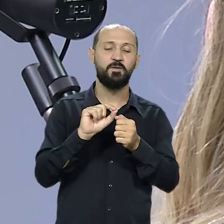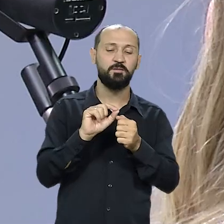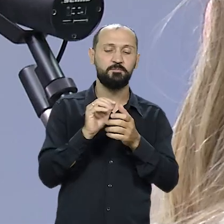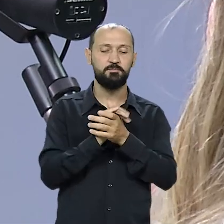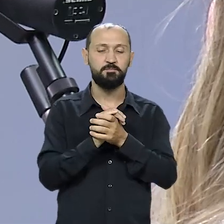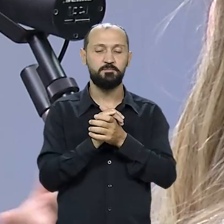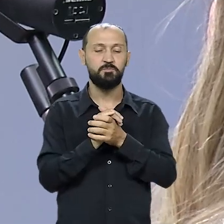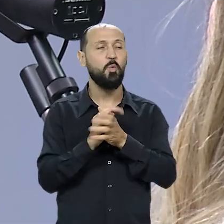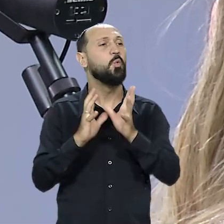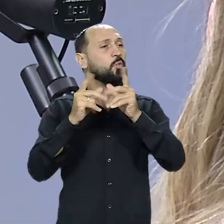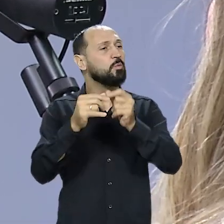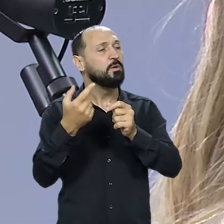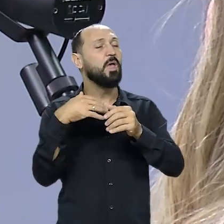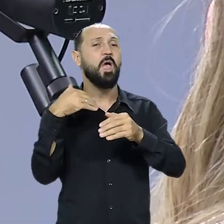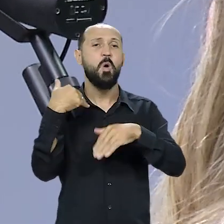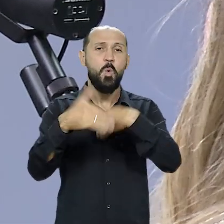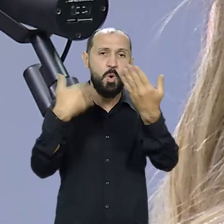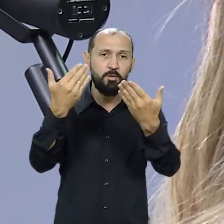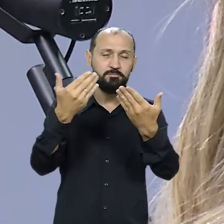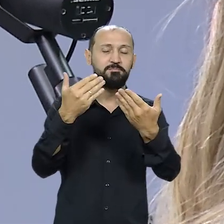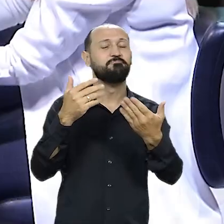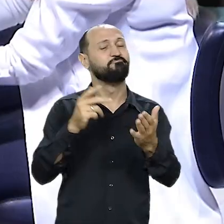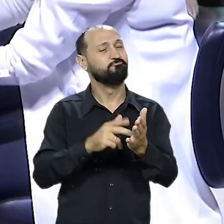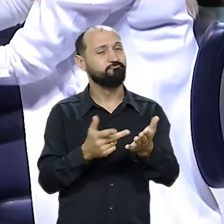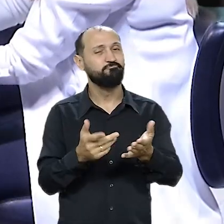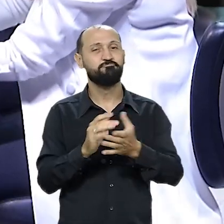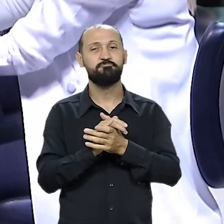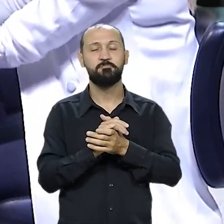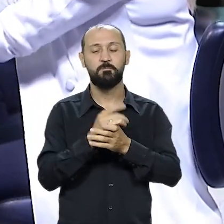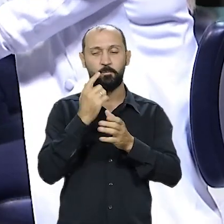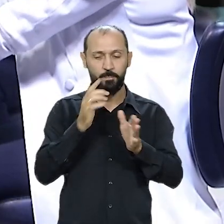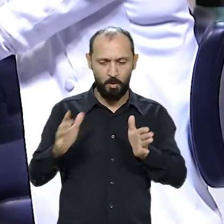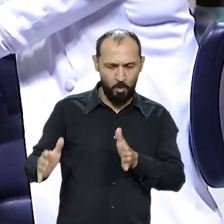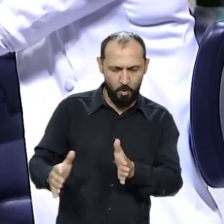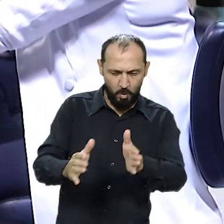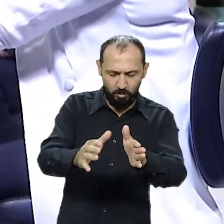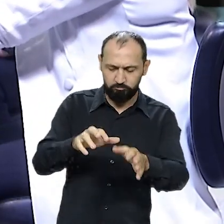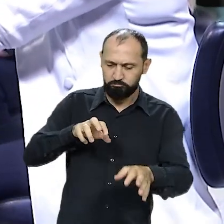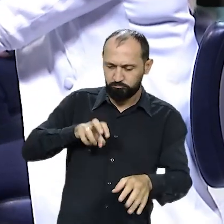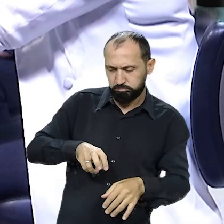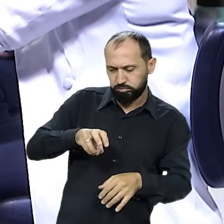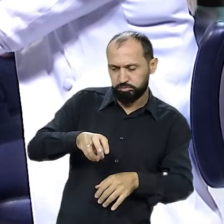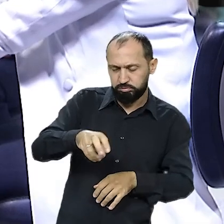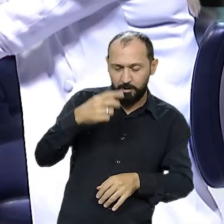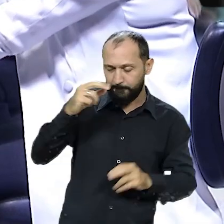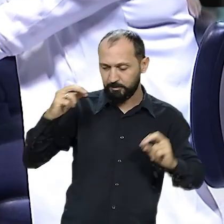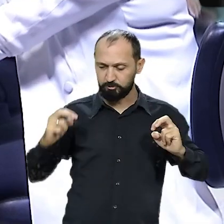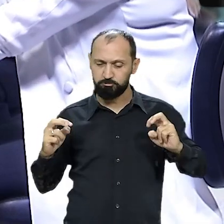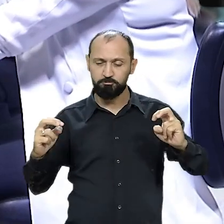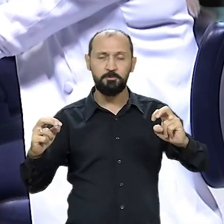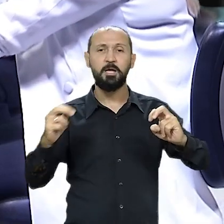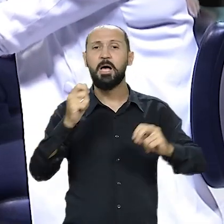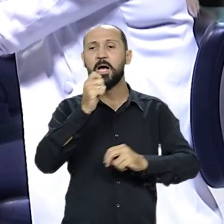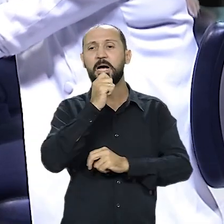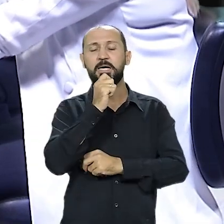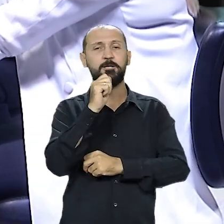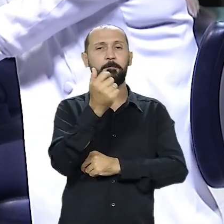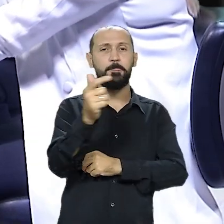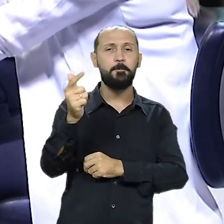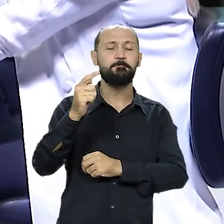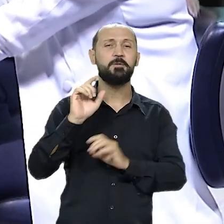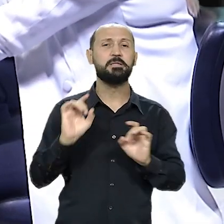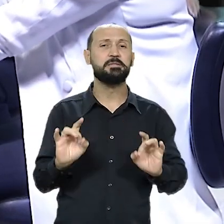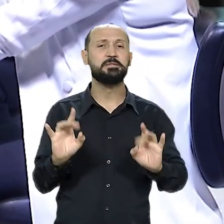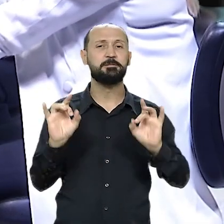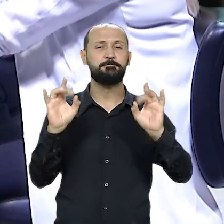cria. Então, todo mundo quer evoluir, né? Então, uma pista como essa vai produtores que ainda não